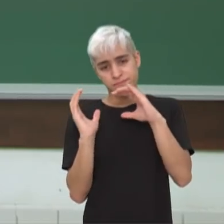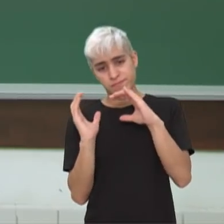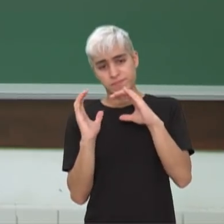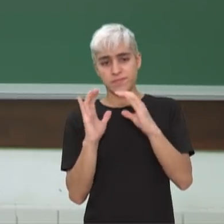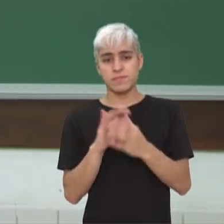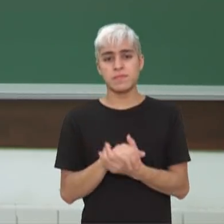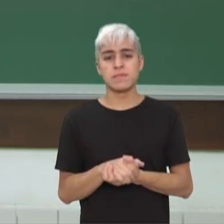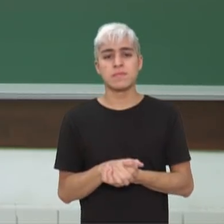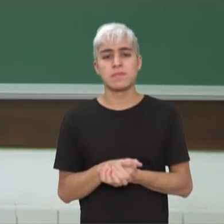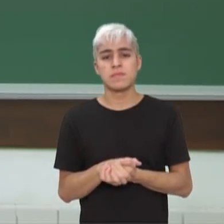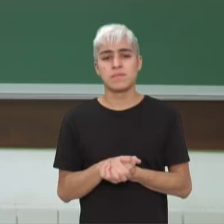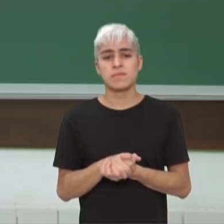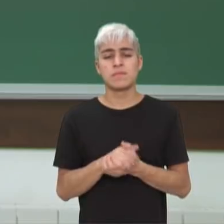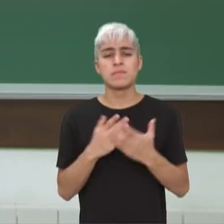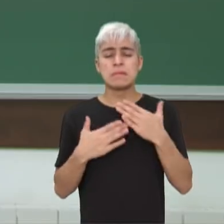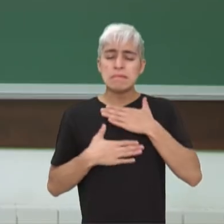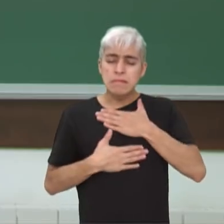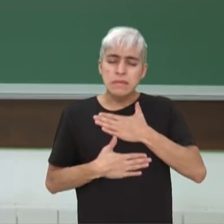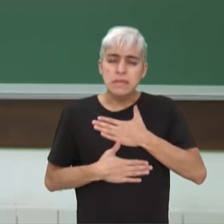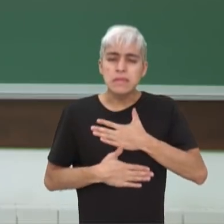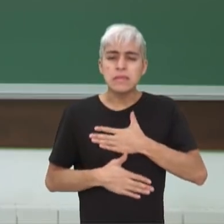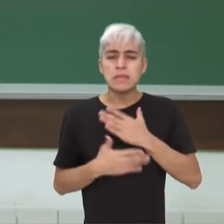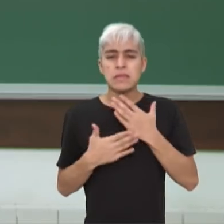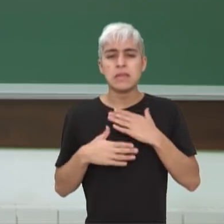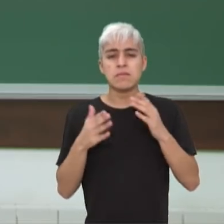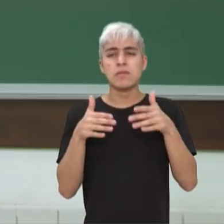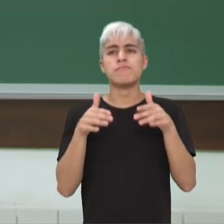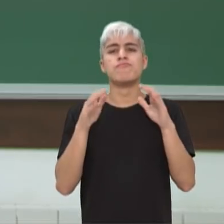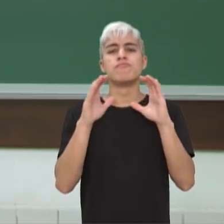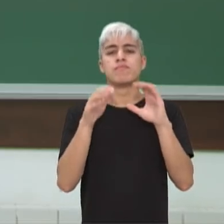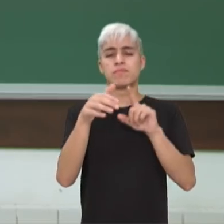outro, relaxa, joga para trás.